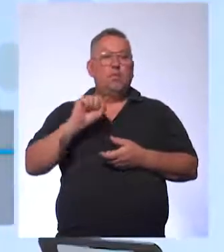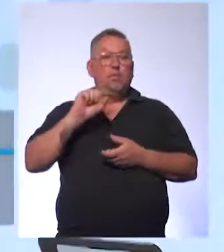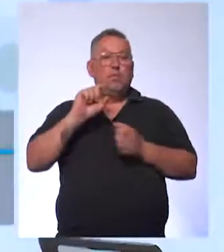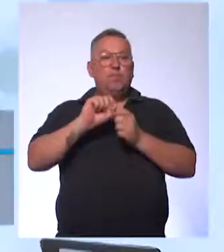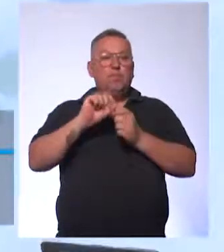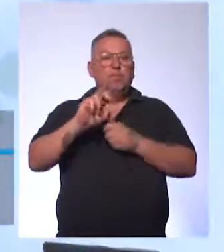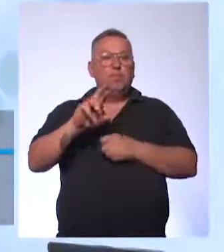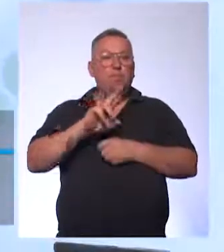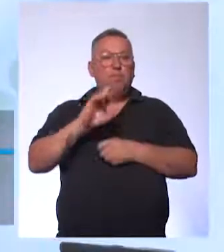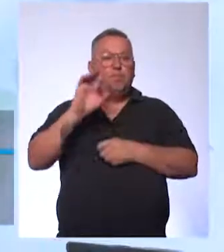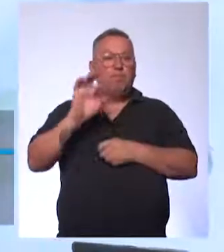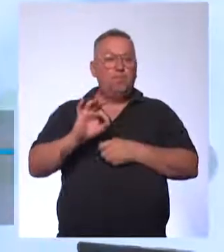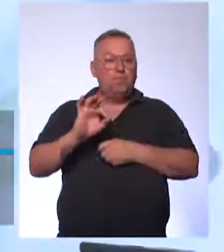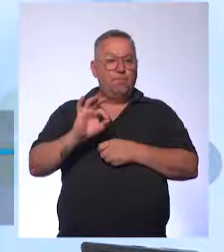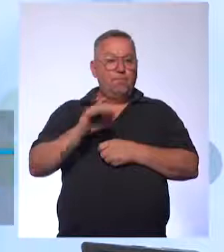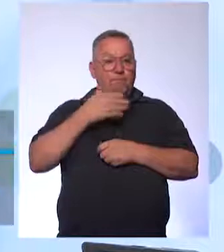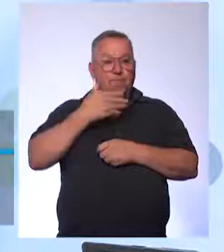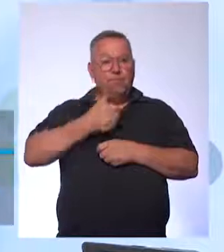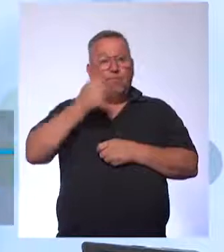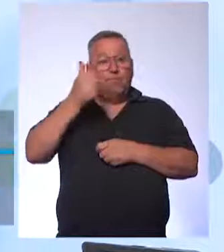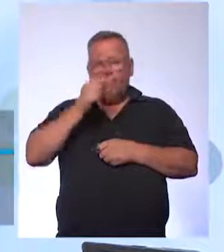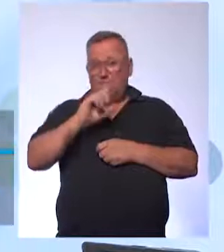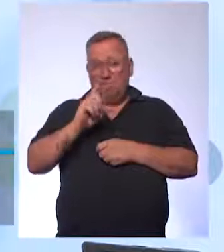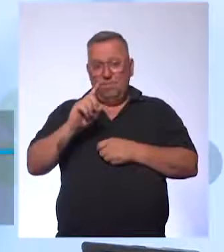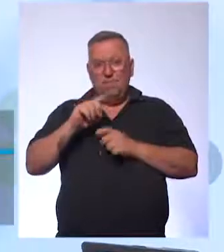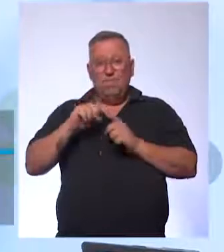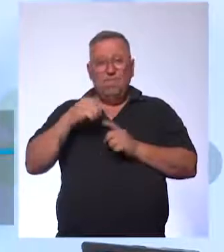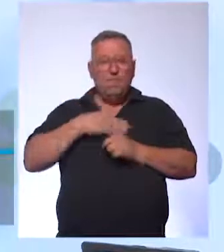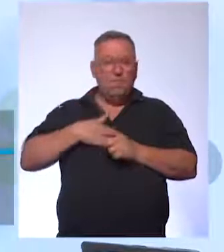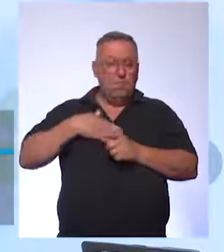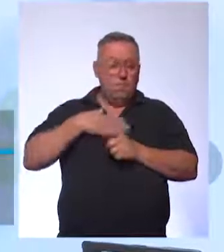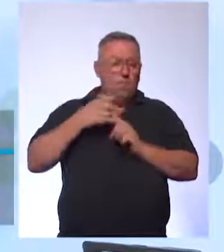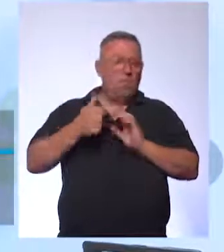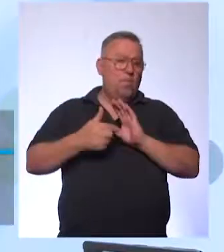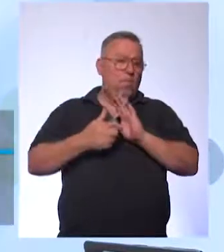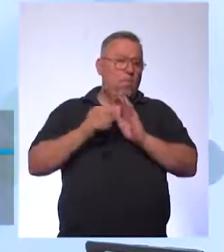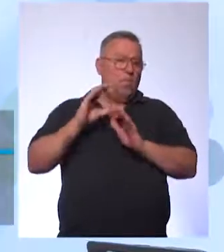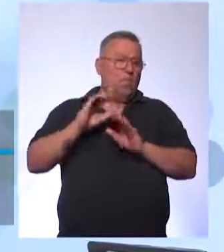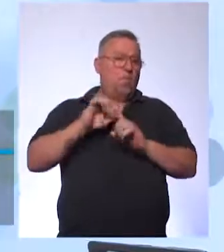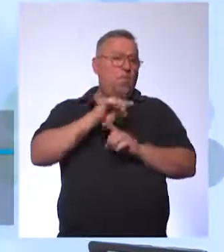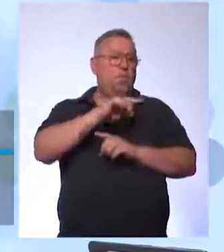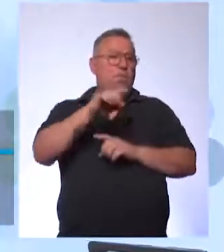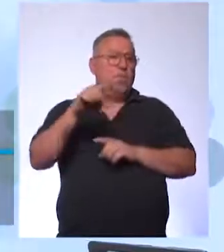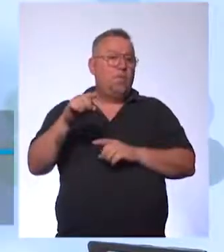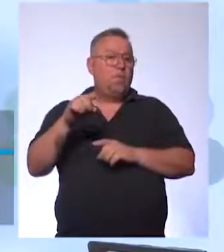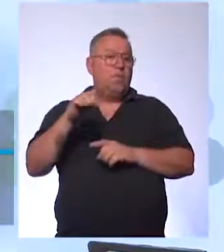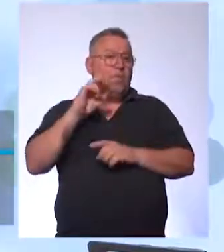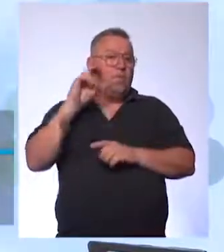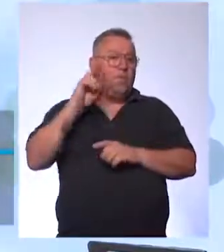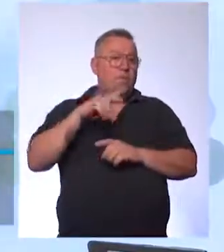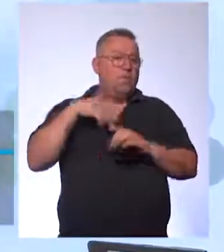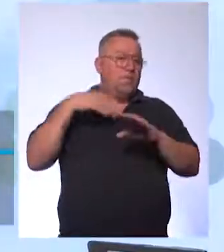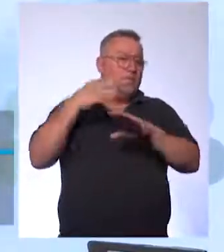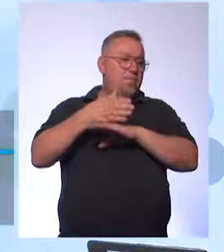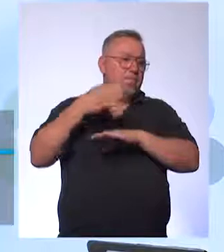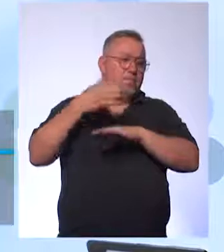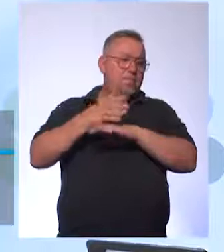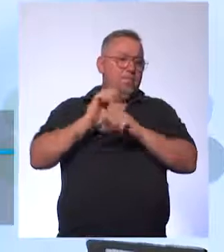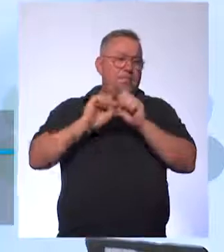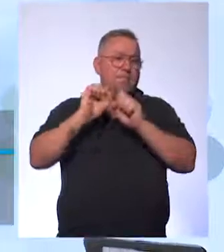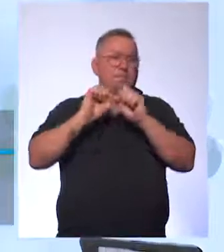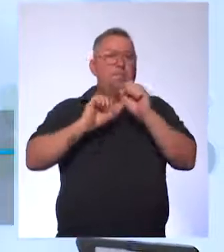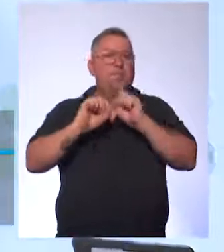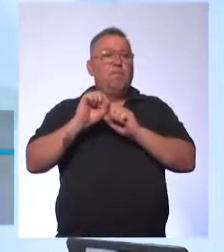minha respostinha, que não quer dizer que é a melhor resposta. Eu gosto sempre de frisar isso. Então, você aí, educando que está participando, que escreveu no seu